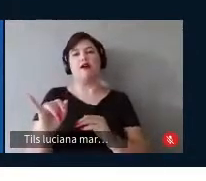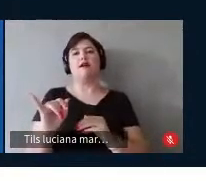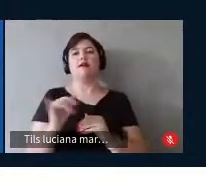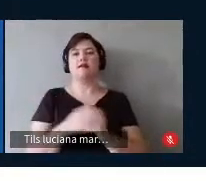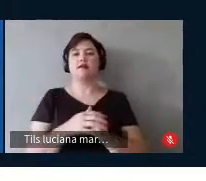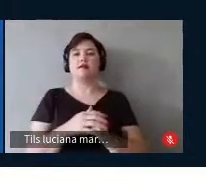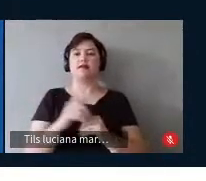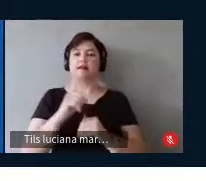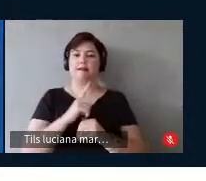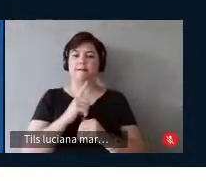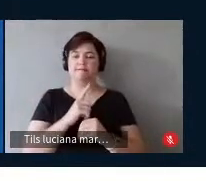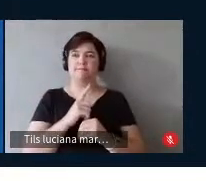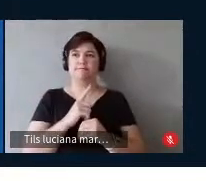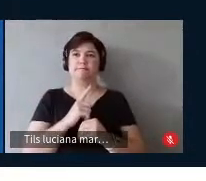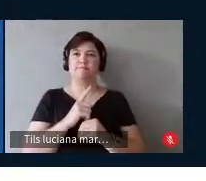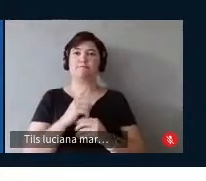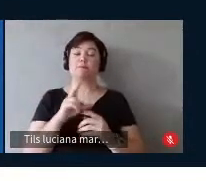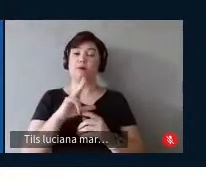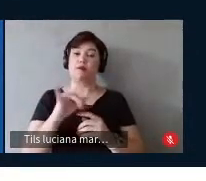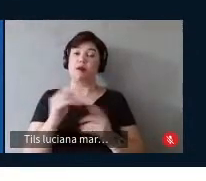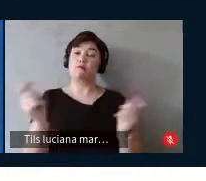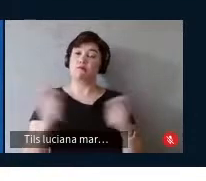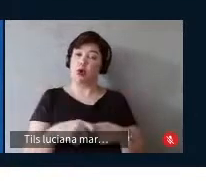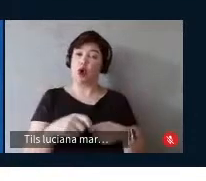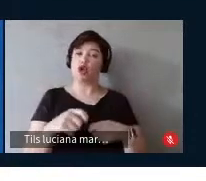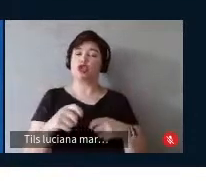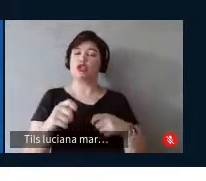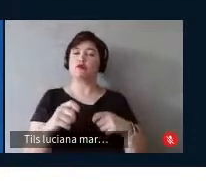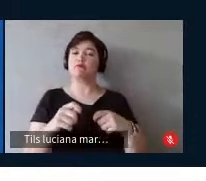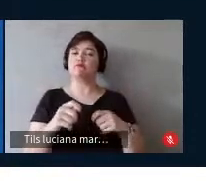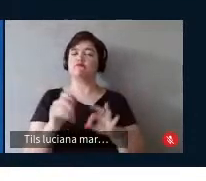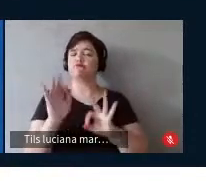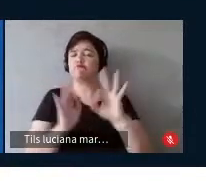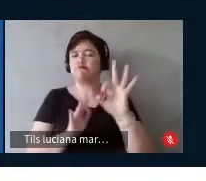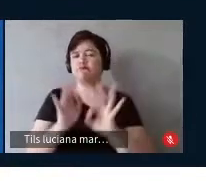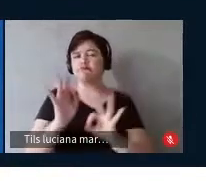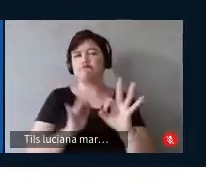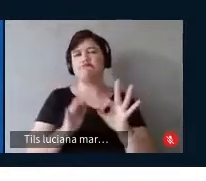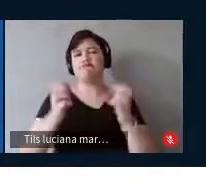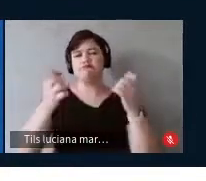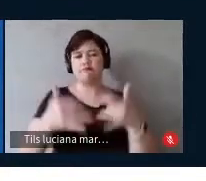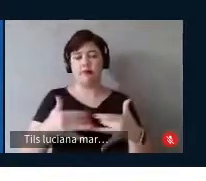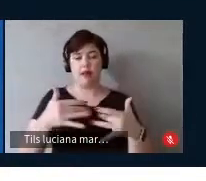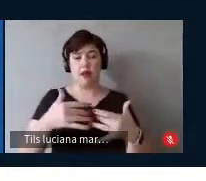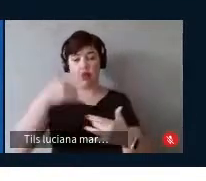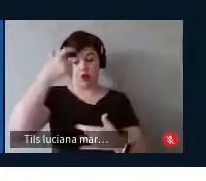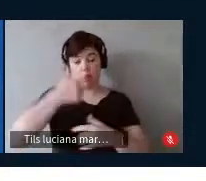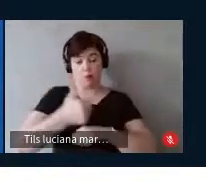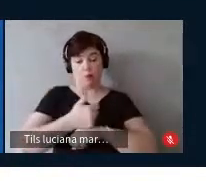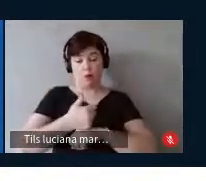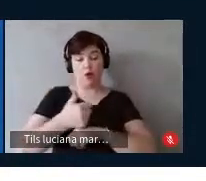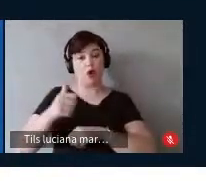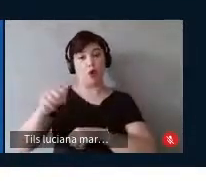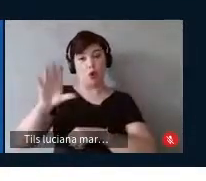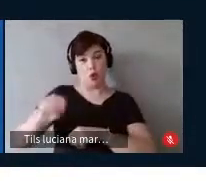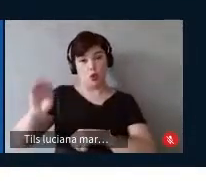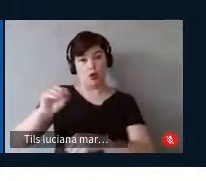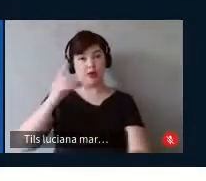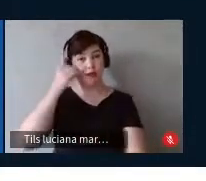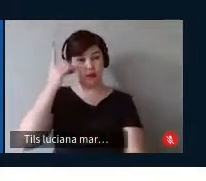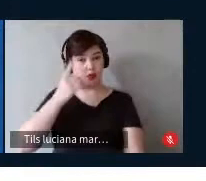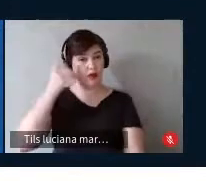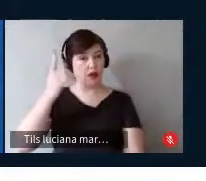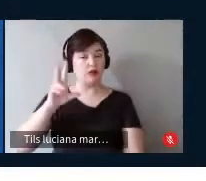ele vai ter. E isso alimenta possíveis argumentações que aquele parlamentar